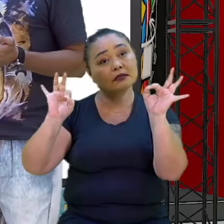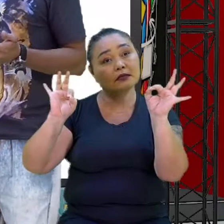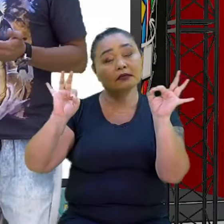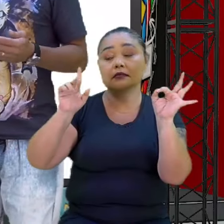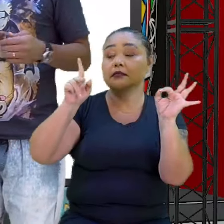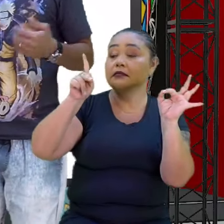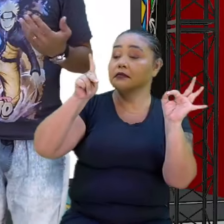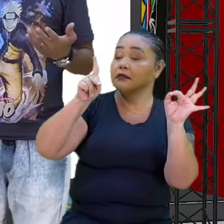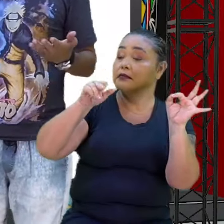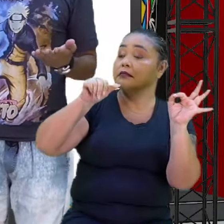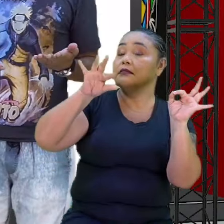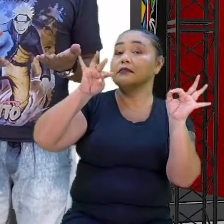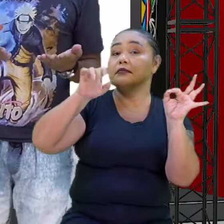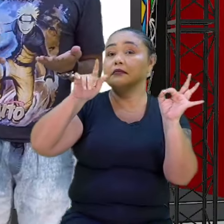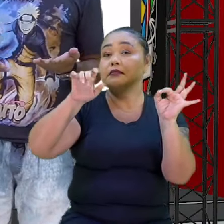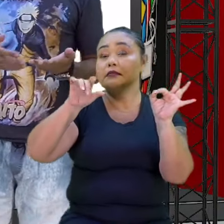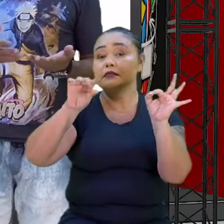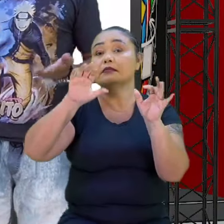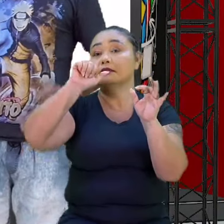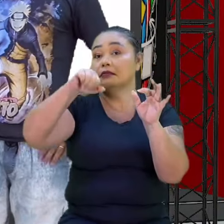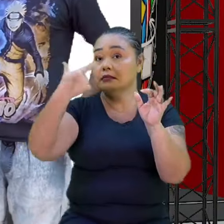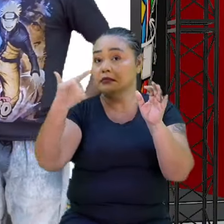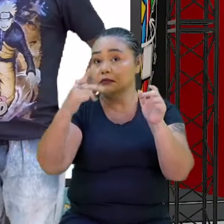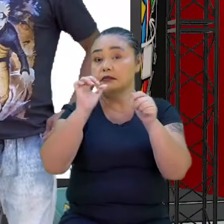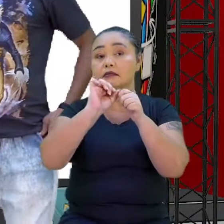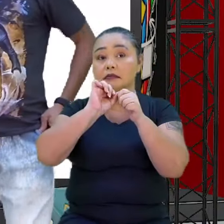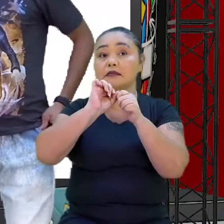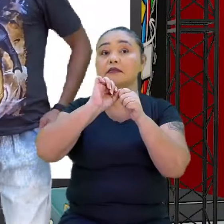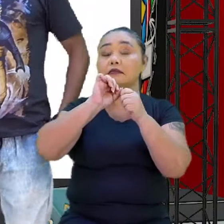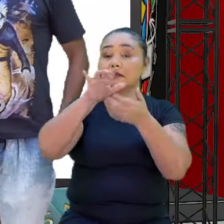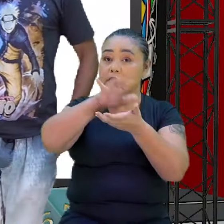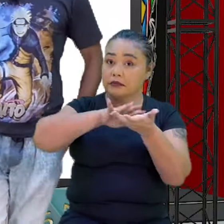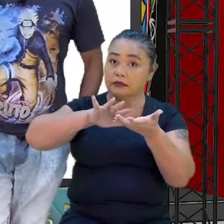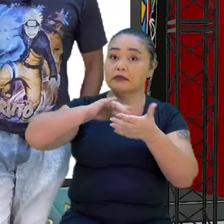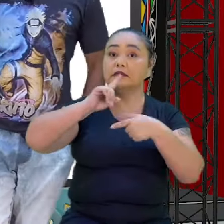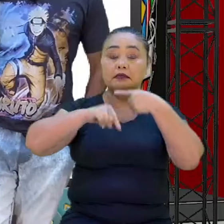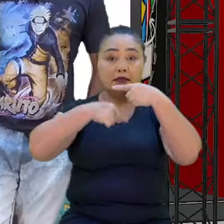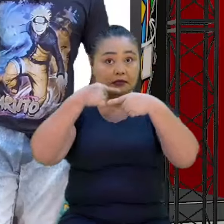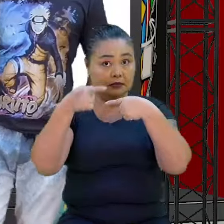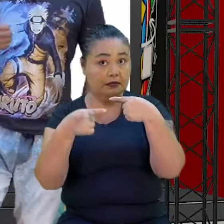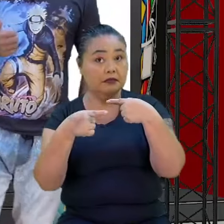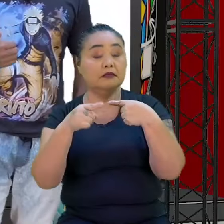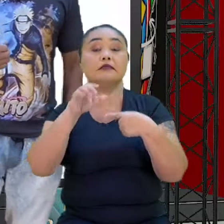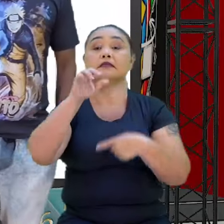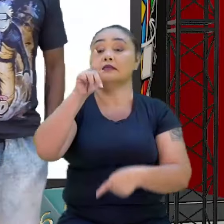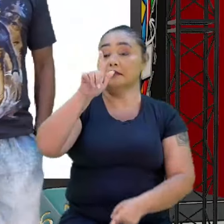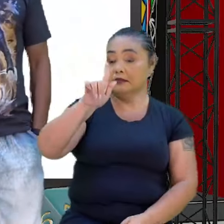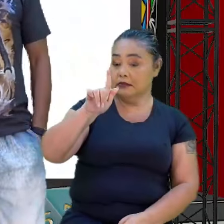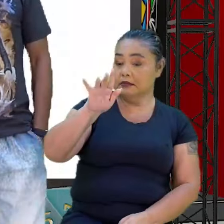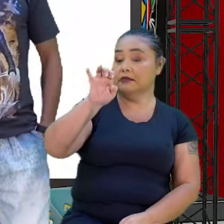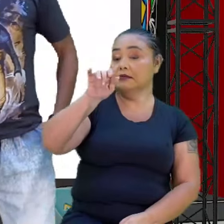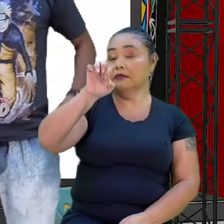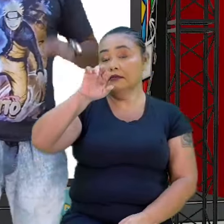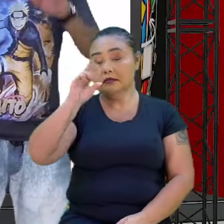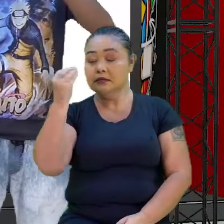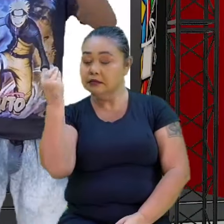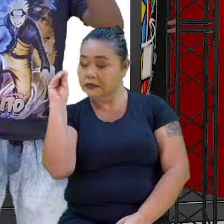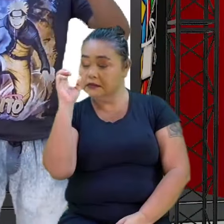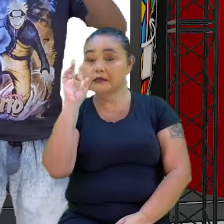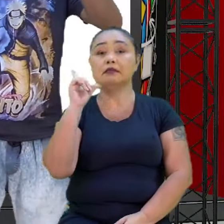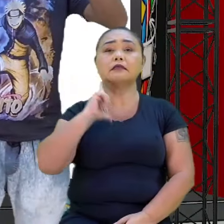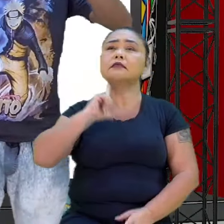Pitágoras a Quad iG agora de progressão geométrica sim né isso termo geral dos termos